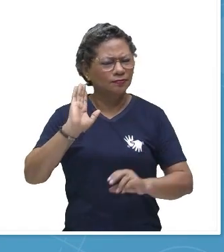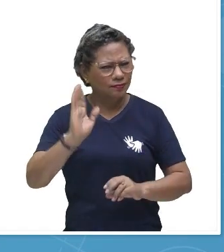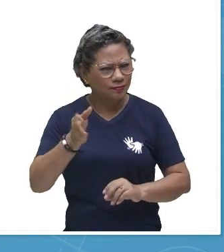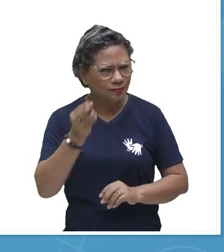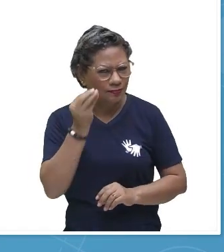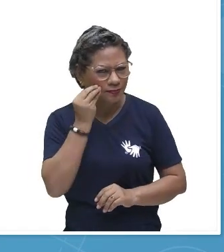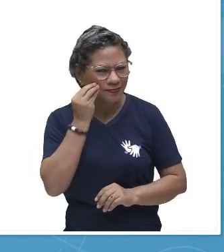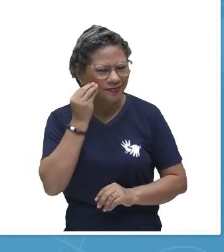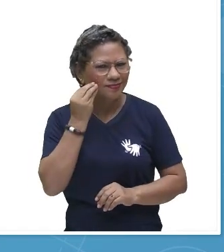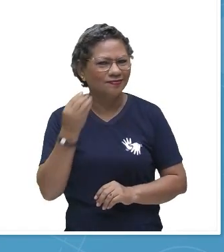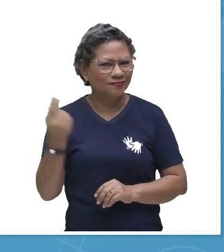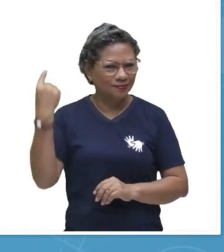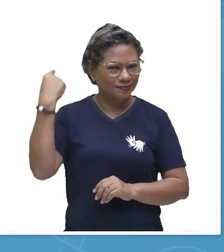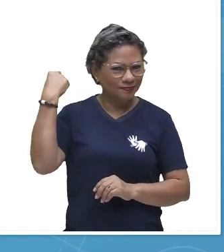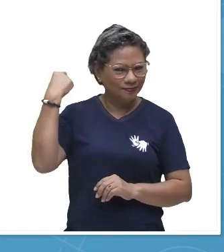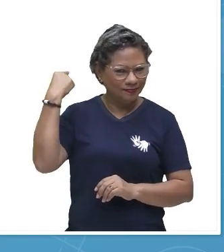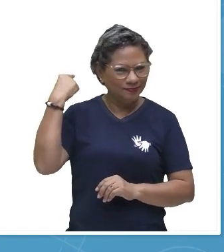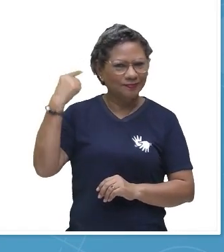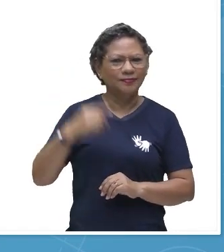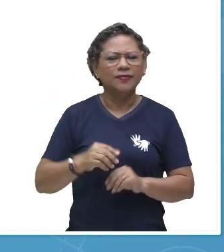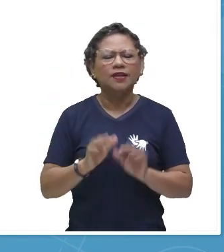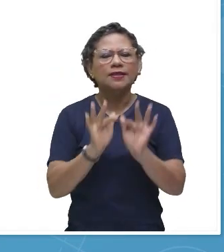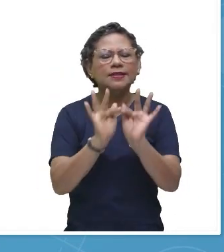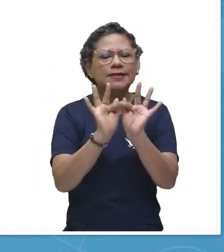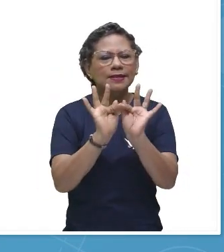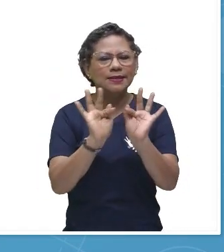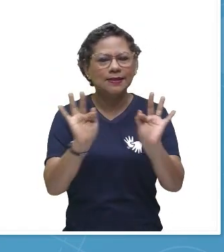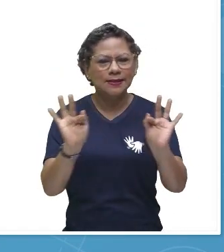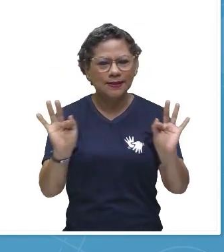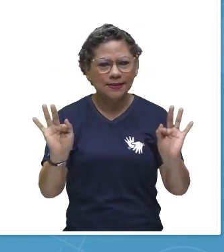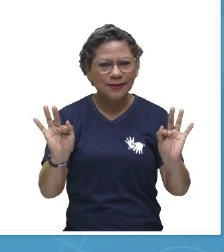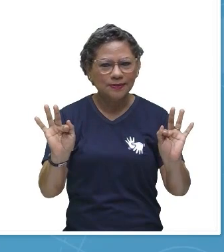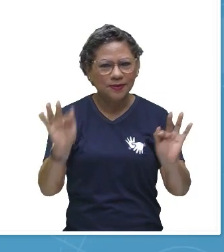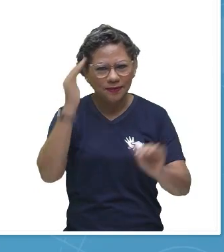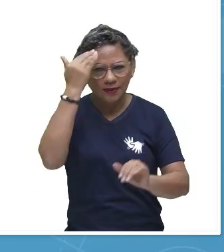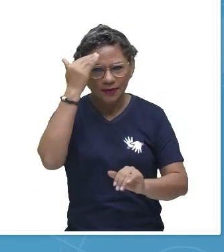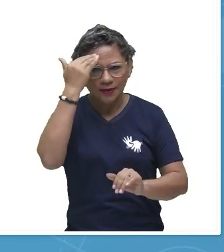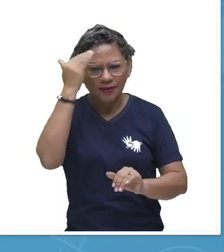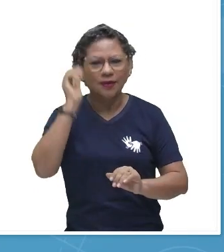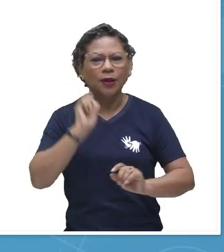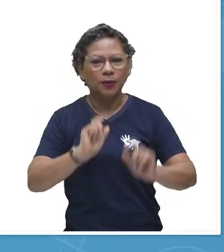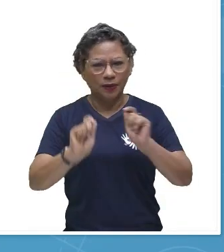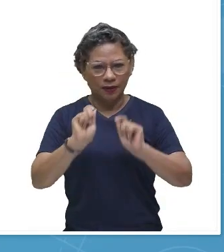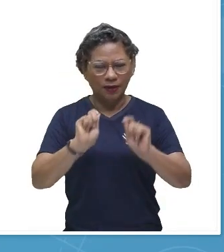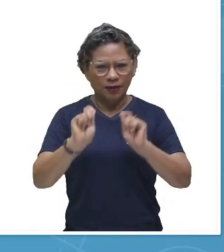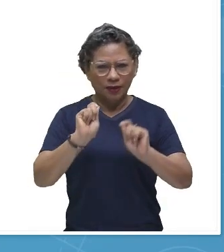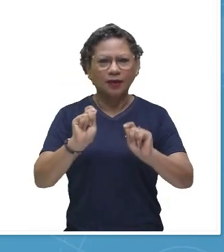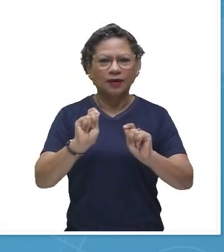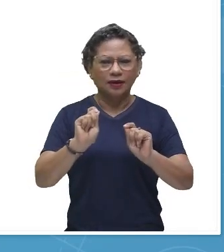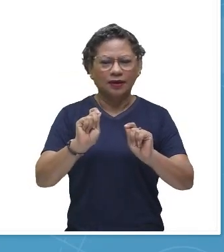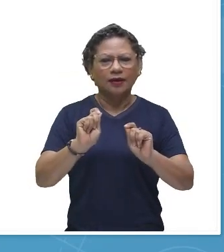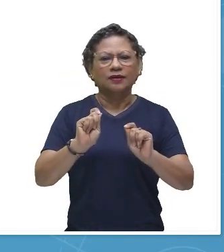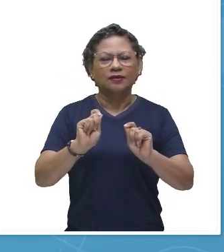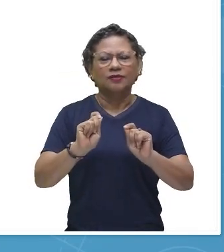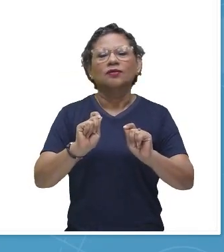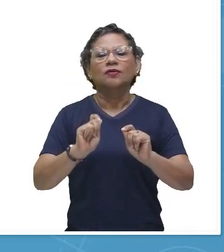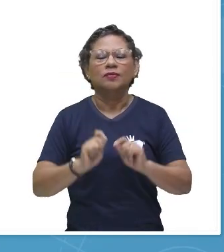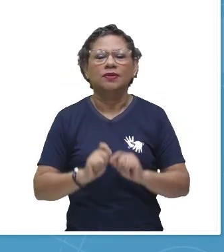ano anterior. E é um conteúdo bem simples, bem fácil da gente entender, que é sobre as retas. Vamos ver